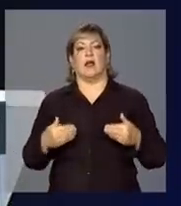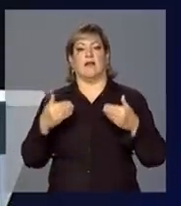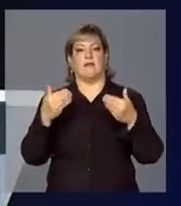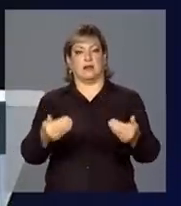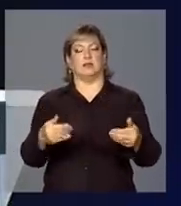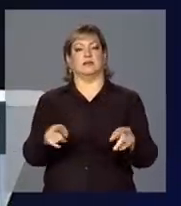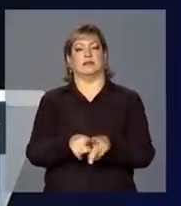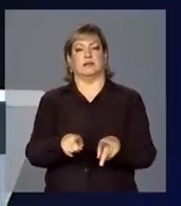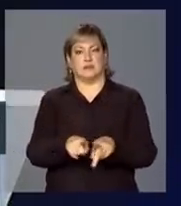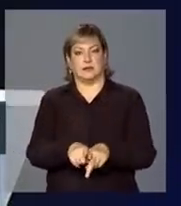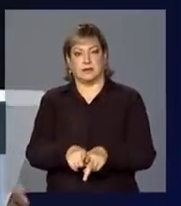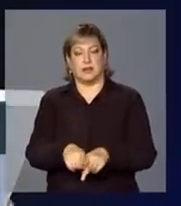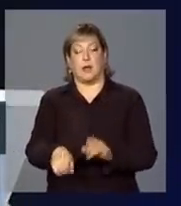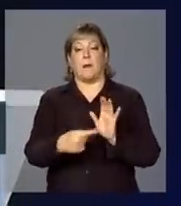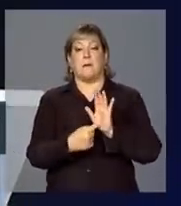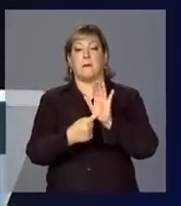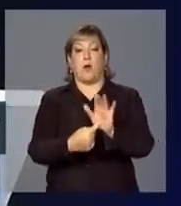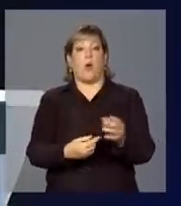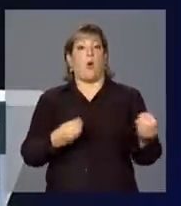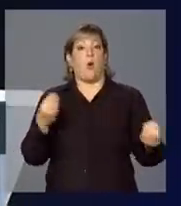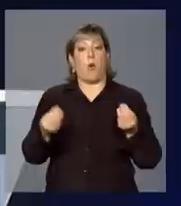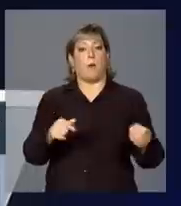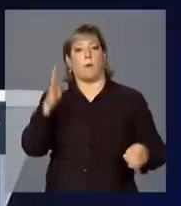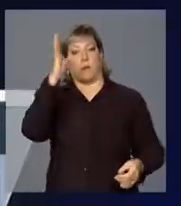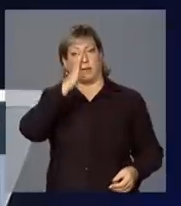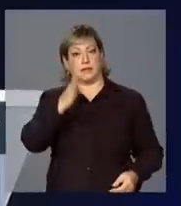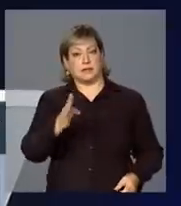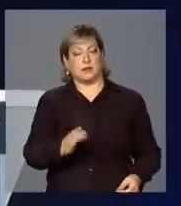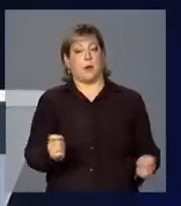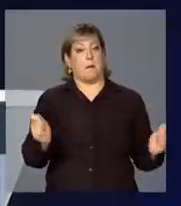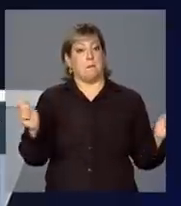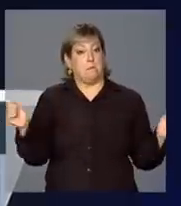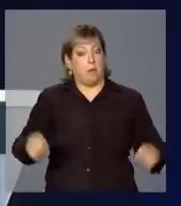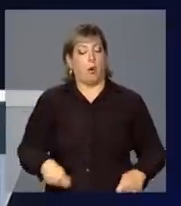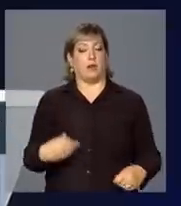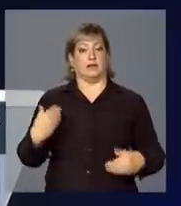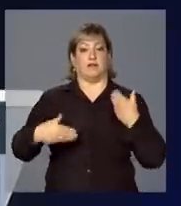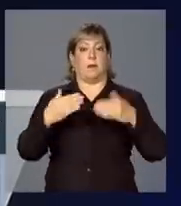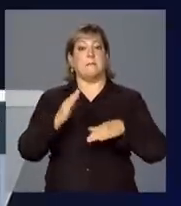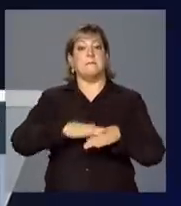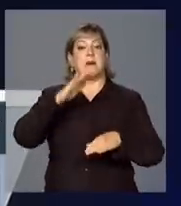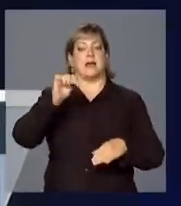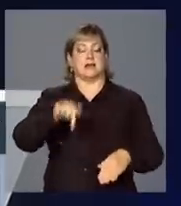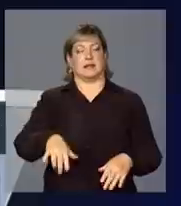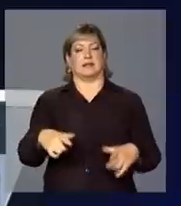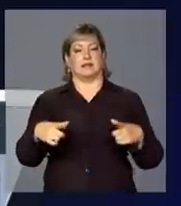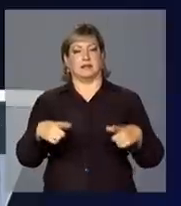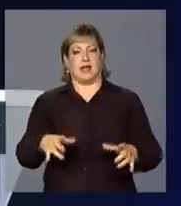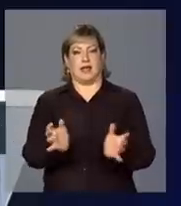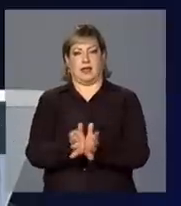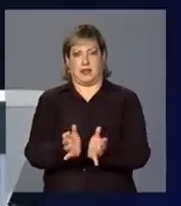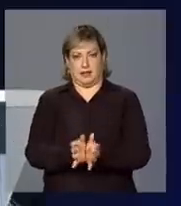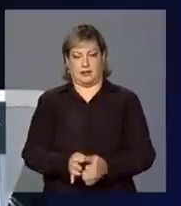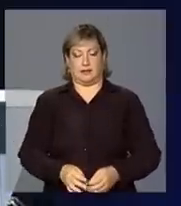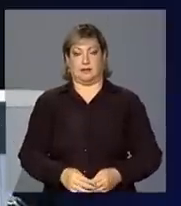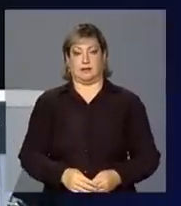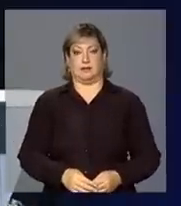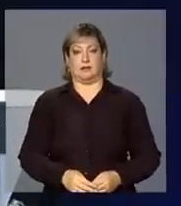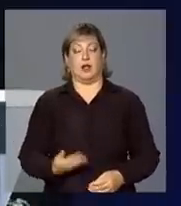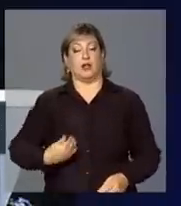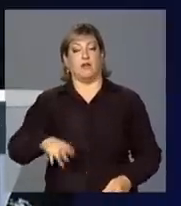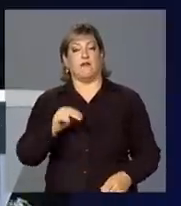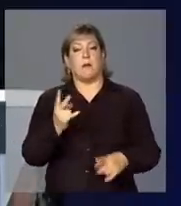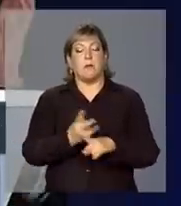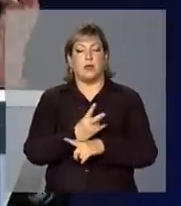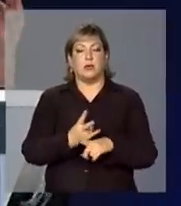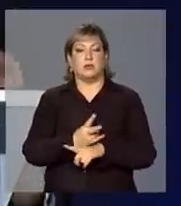também como o Brasil pode desenvolver-se ainda mais nessa área. Nós vamos buscar,